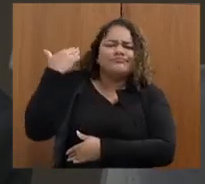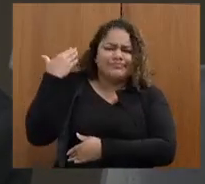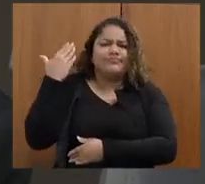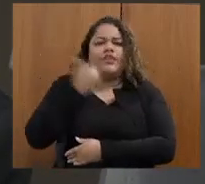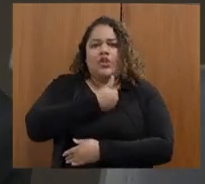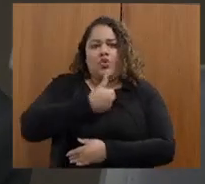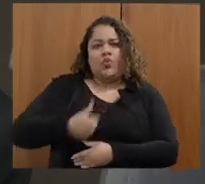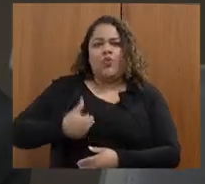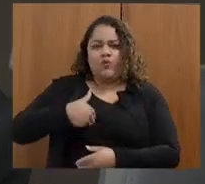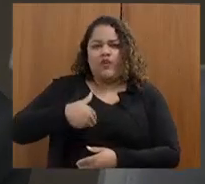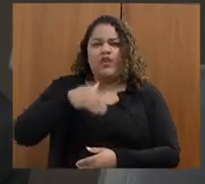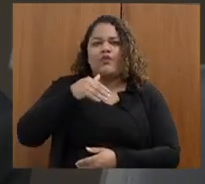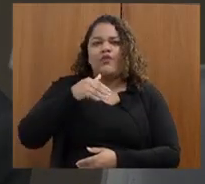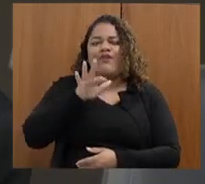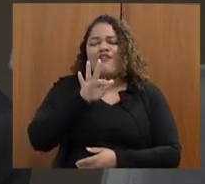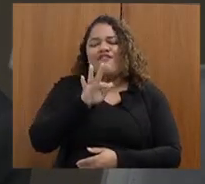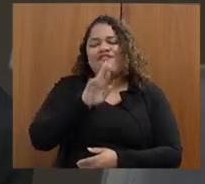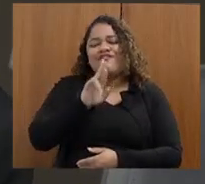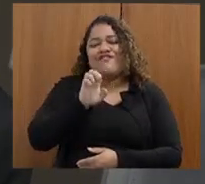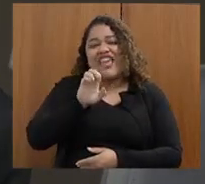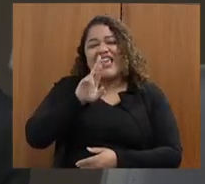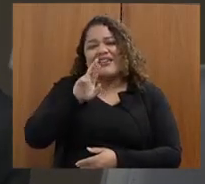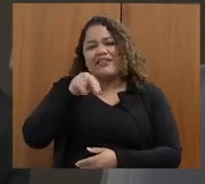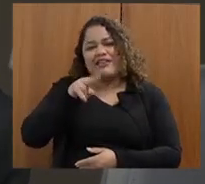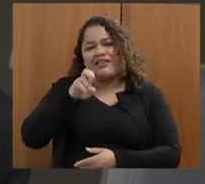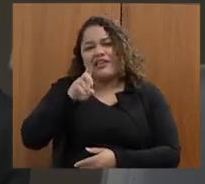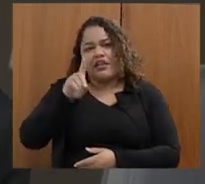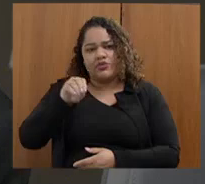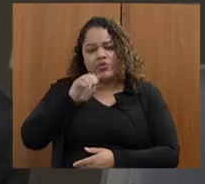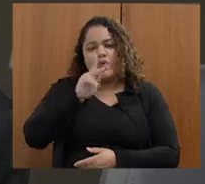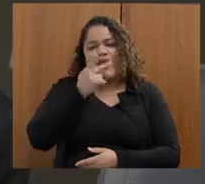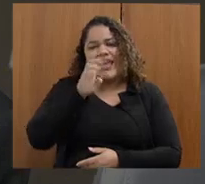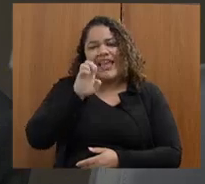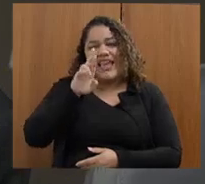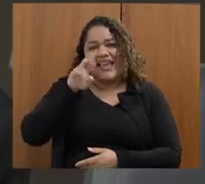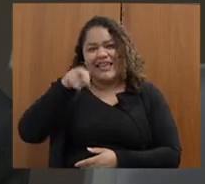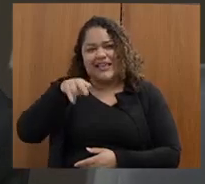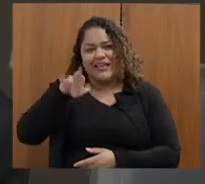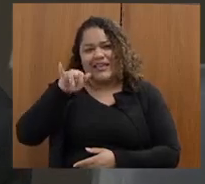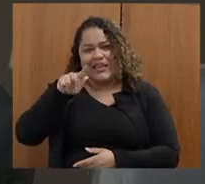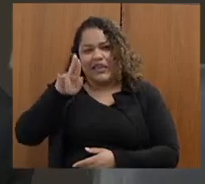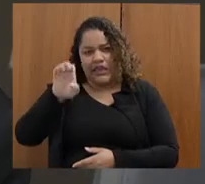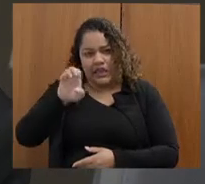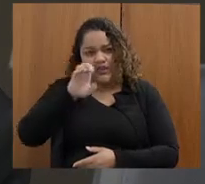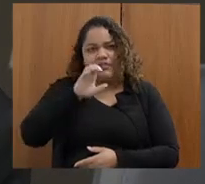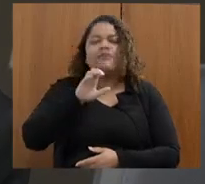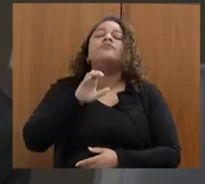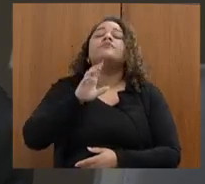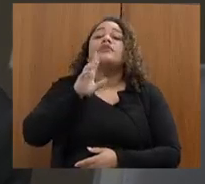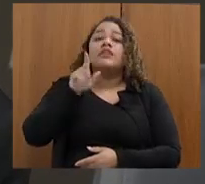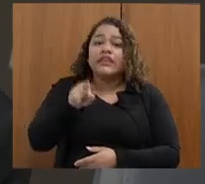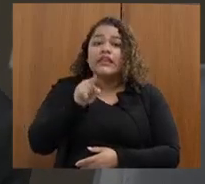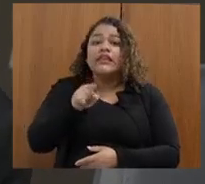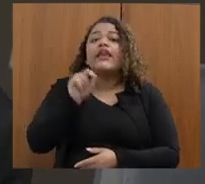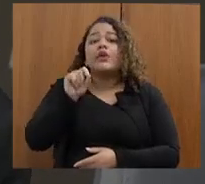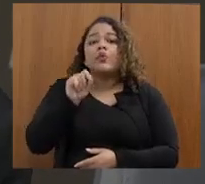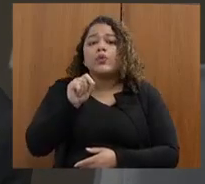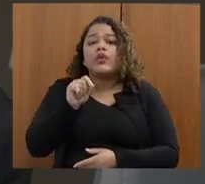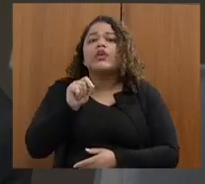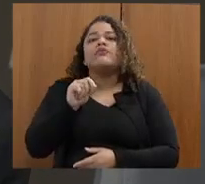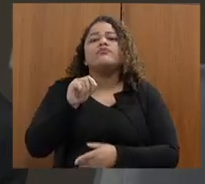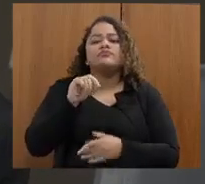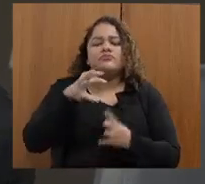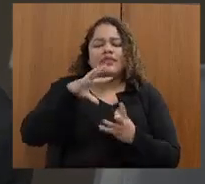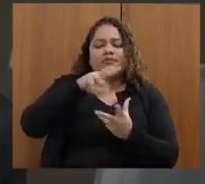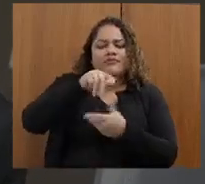final do governo Fernando Henrique Cardoso era uma medida uma orientação do fundo monetário internacional